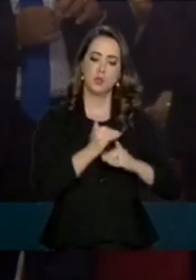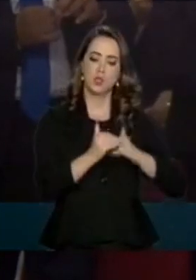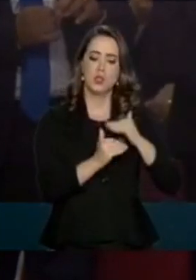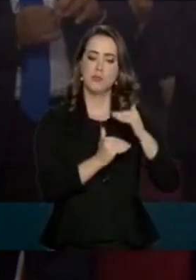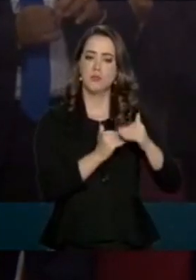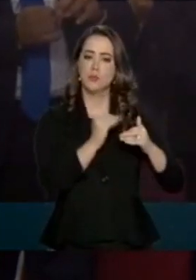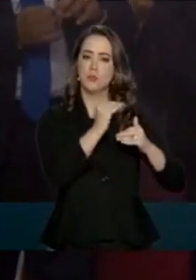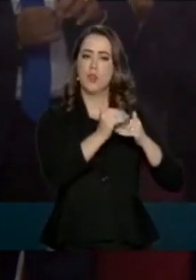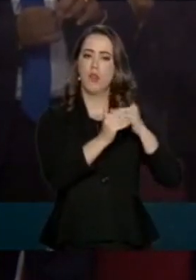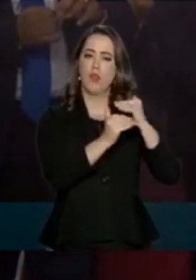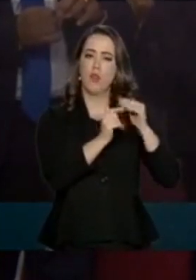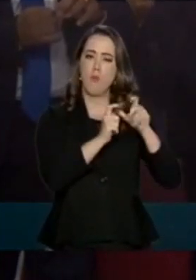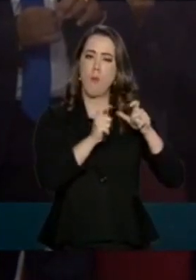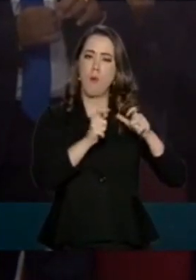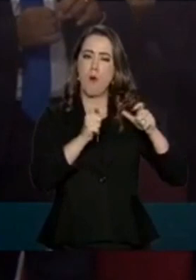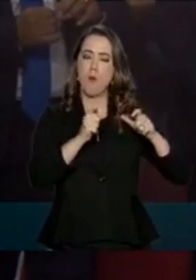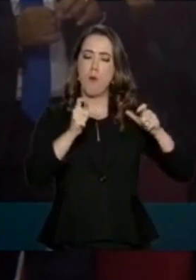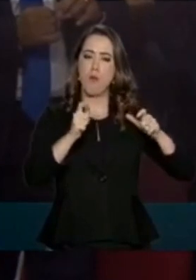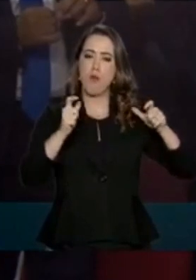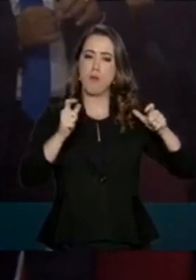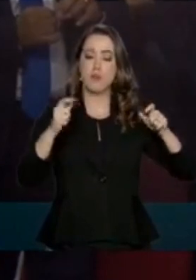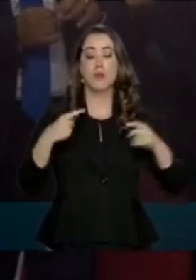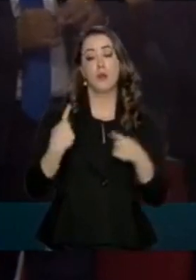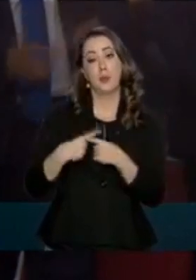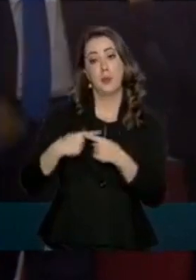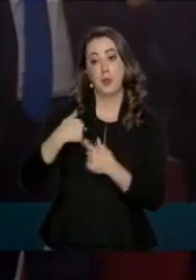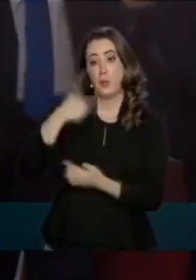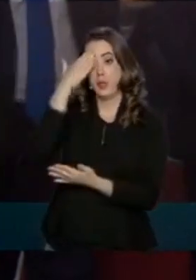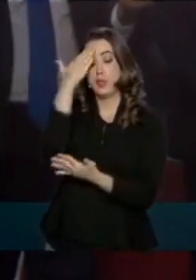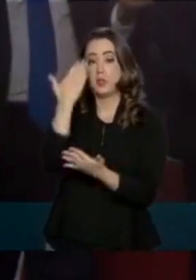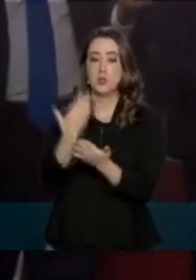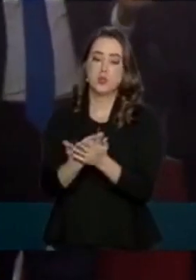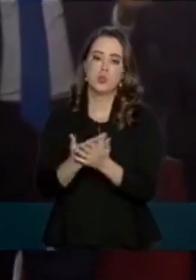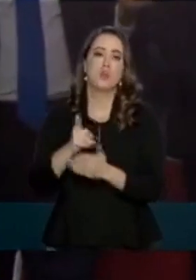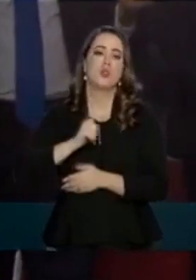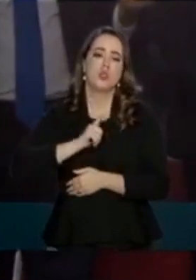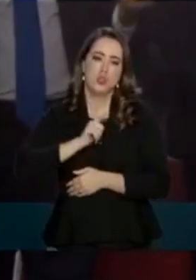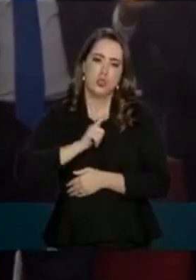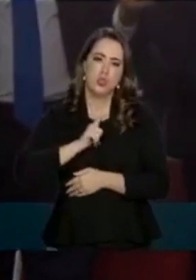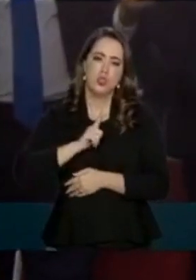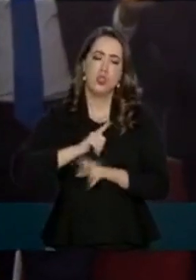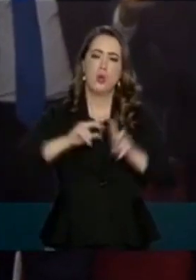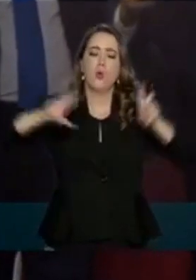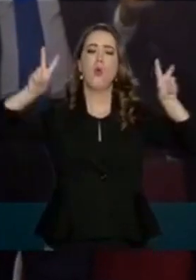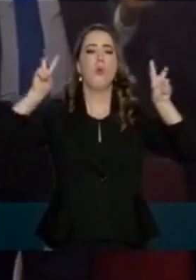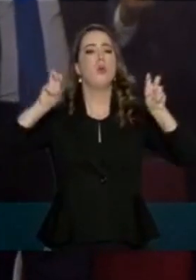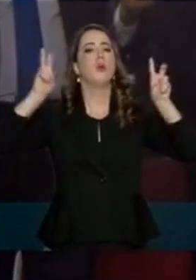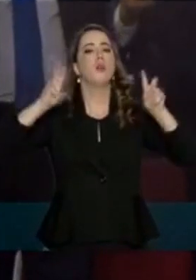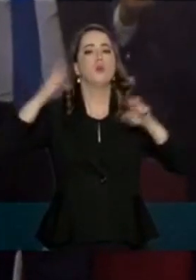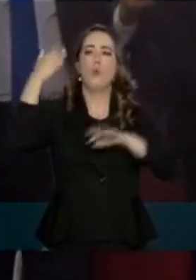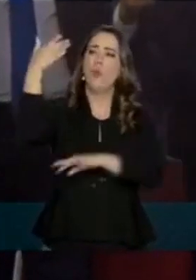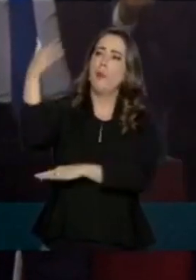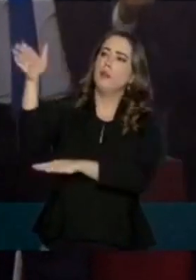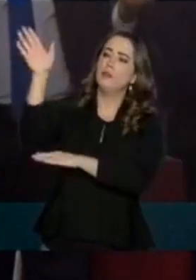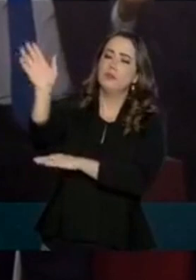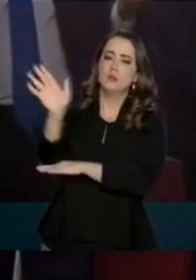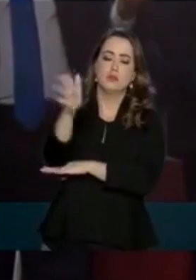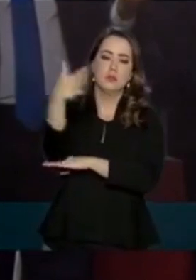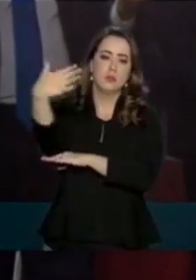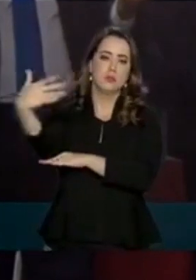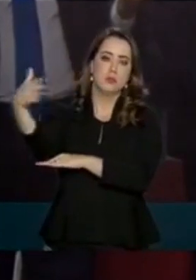crescemos, até porque, creio eu, tinha como lema uma bandeira,